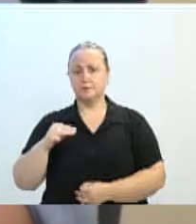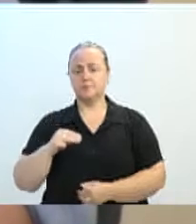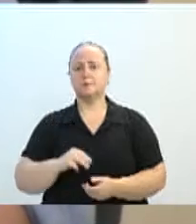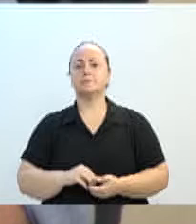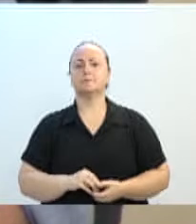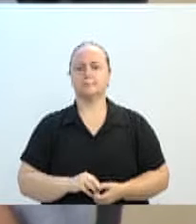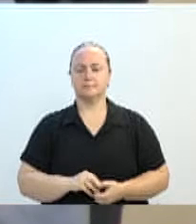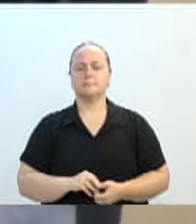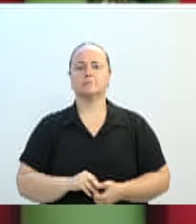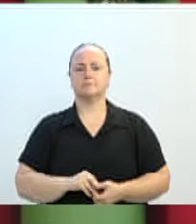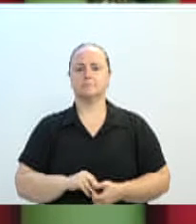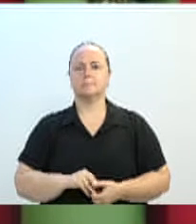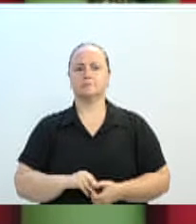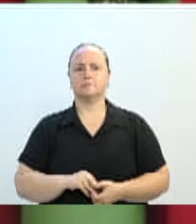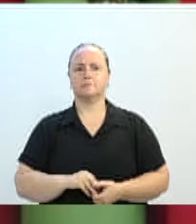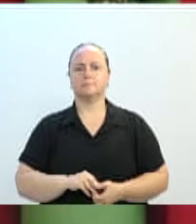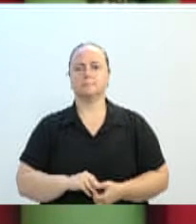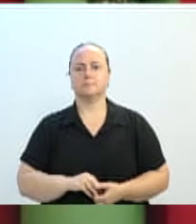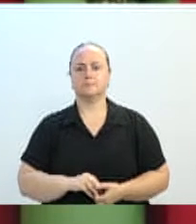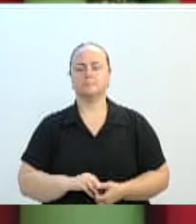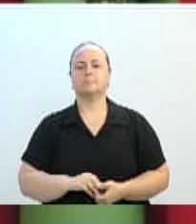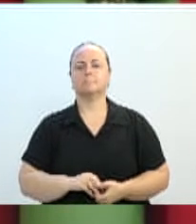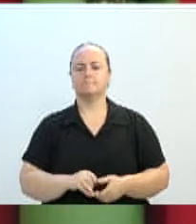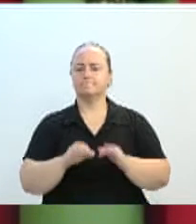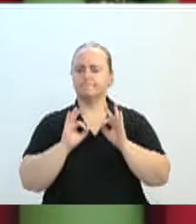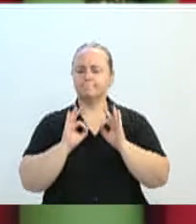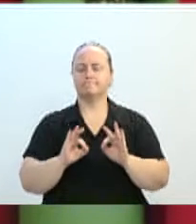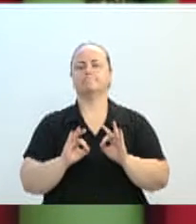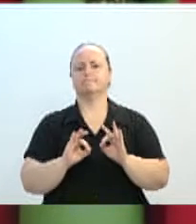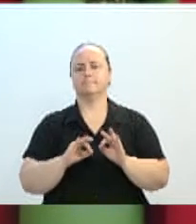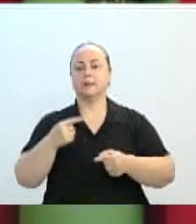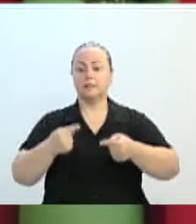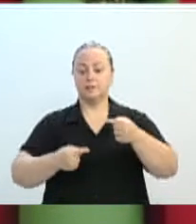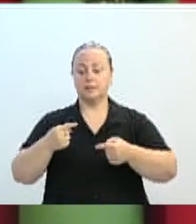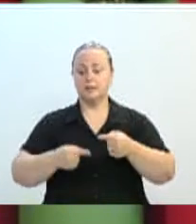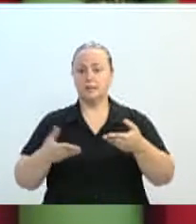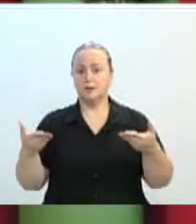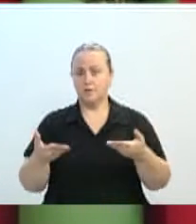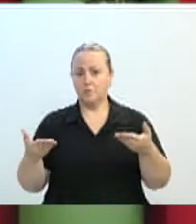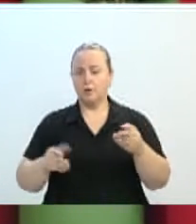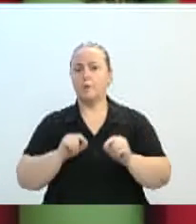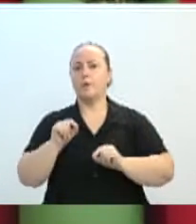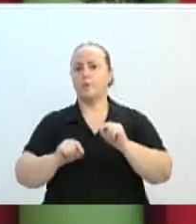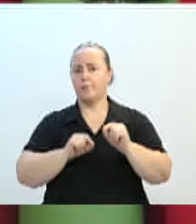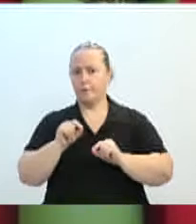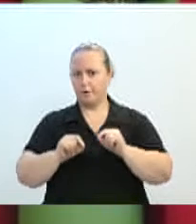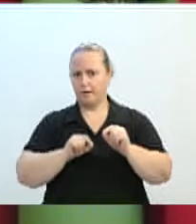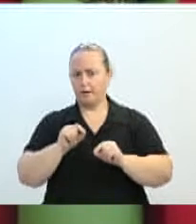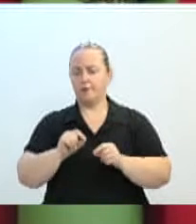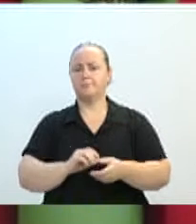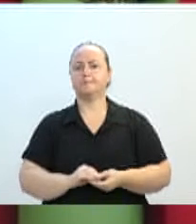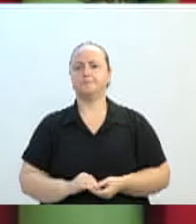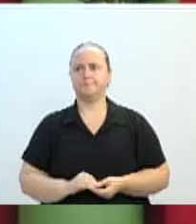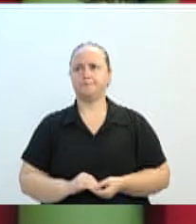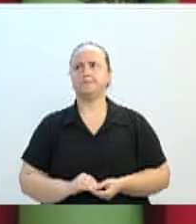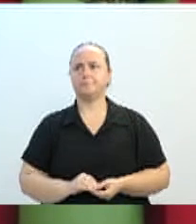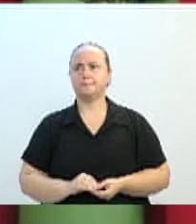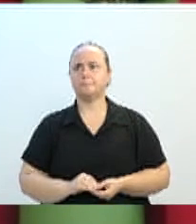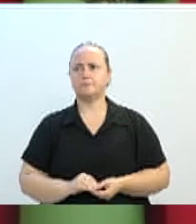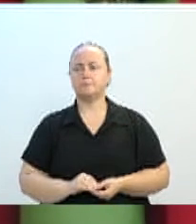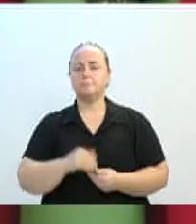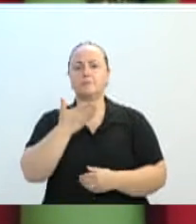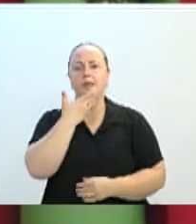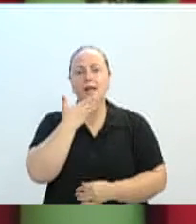vai transmitir uma doença exatamente vereadora Adriana que está se discutindo aqui e não permite a distorção da narrativa é